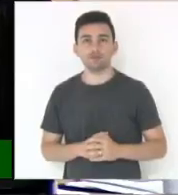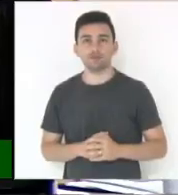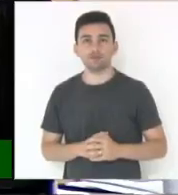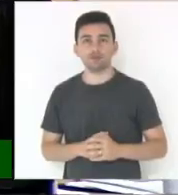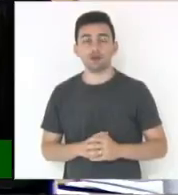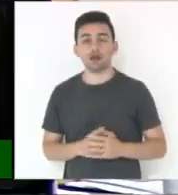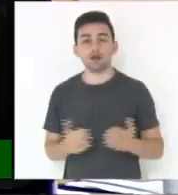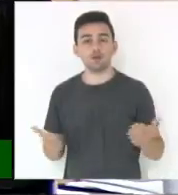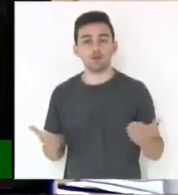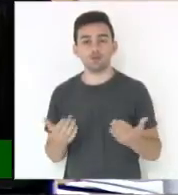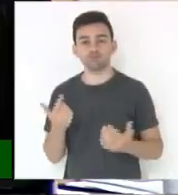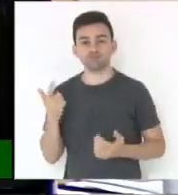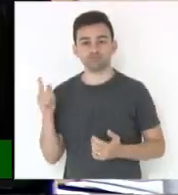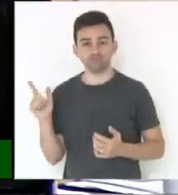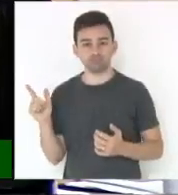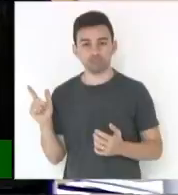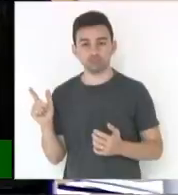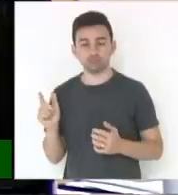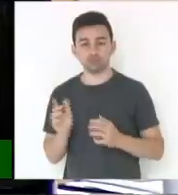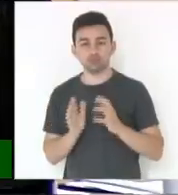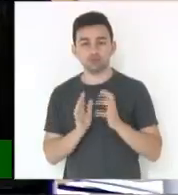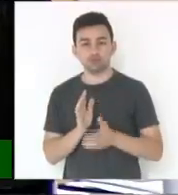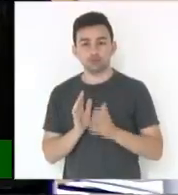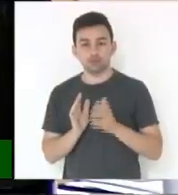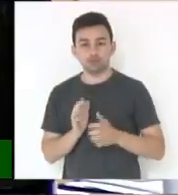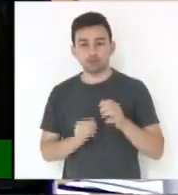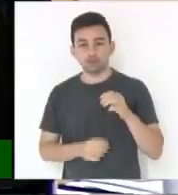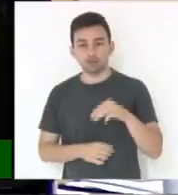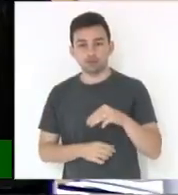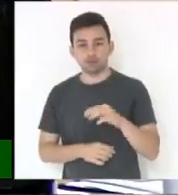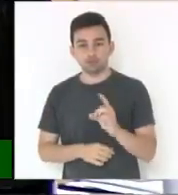Na sequência, o próximo partido, MDB.